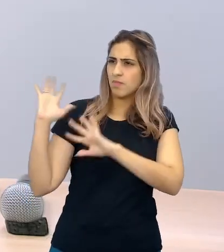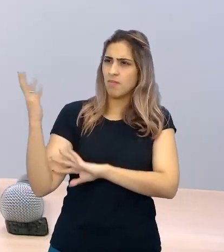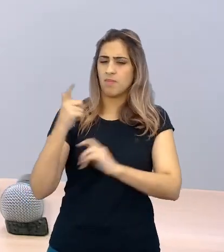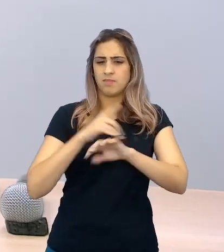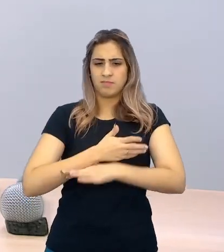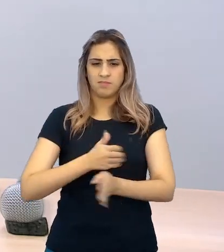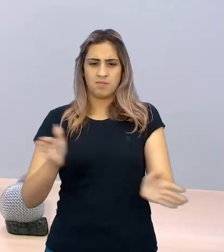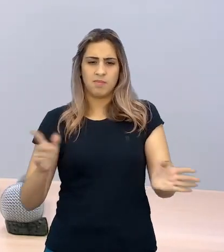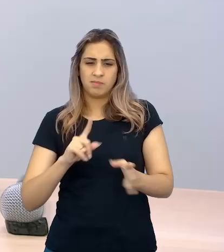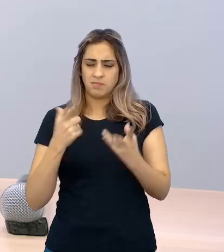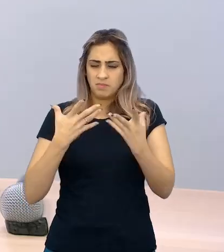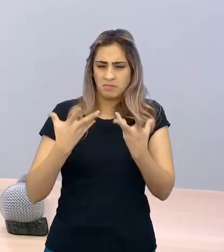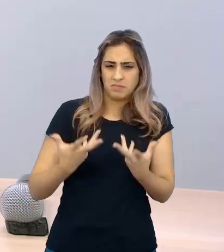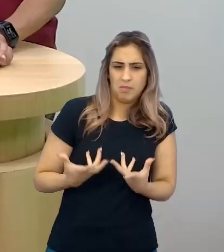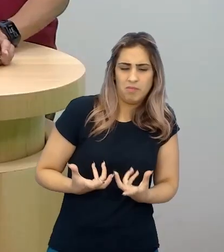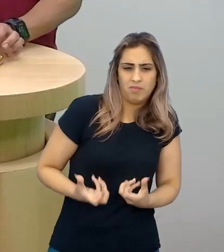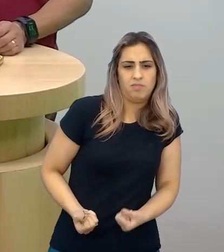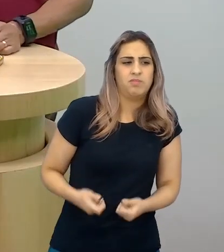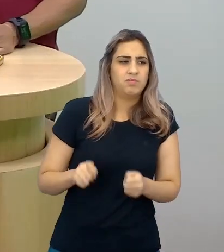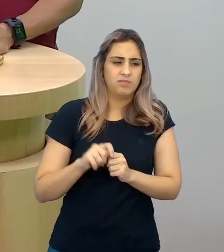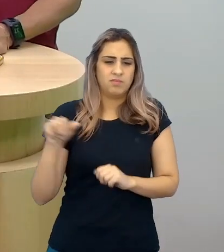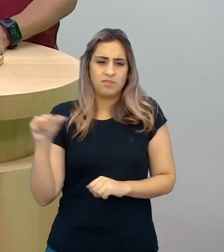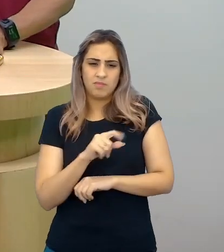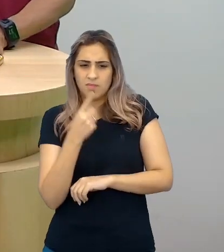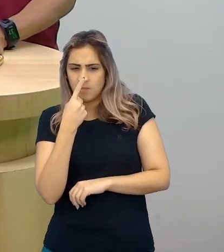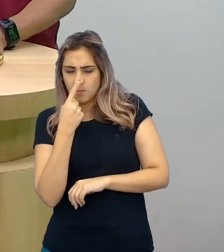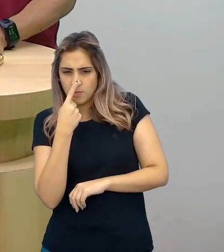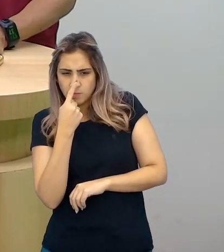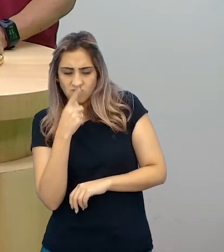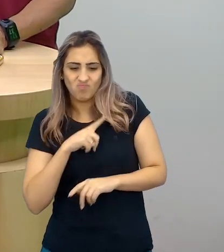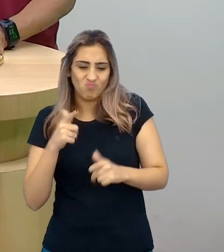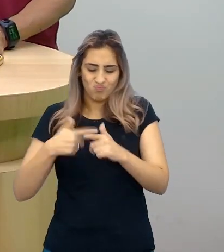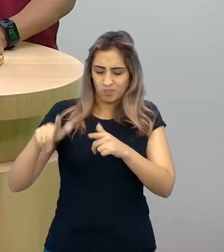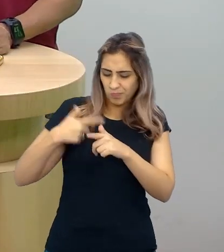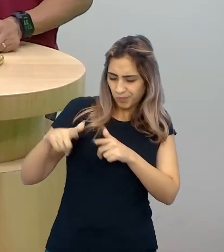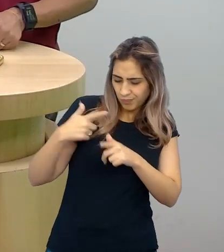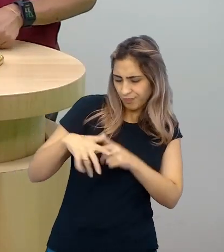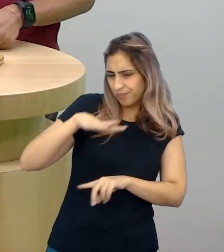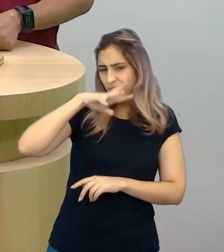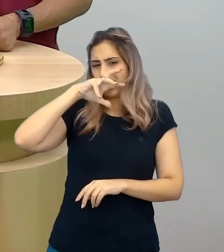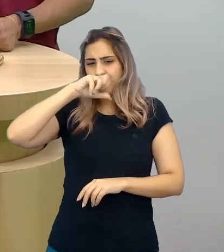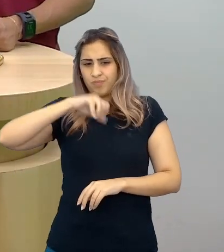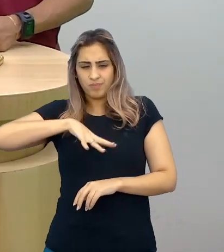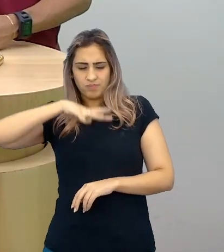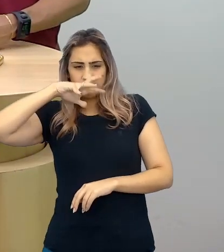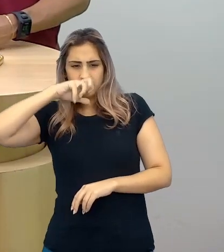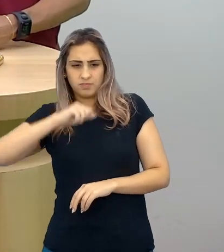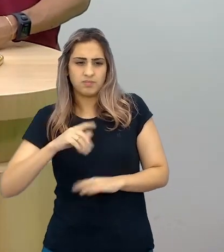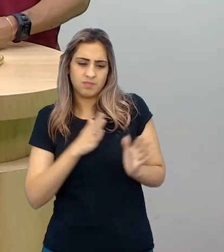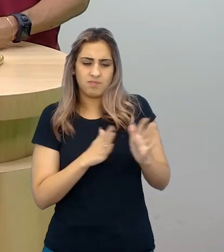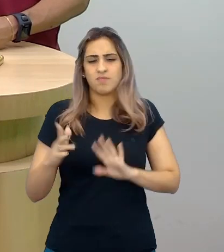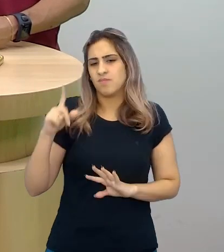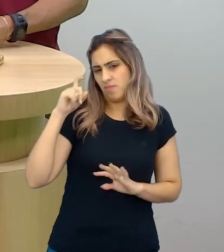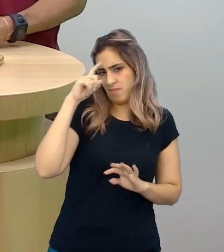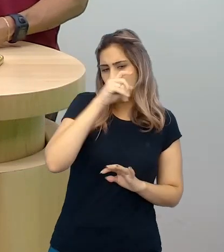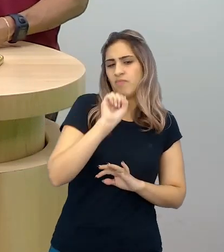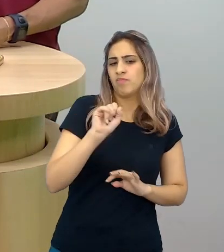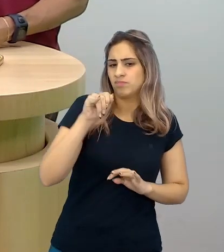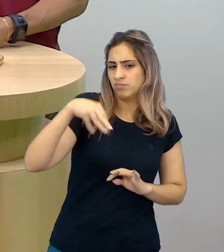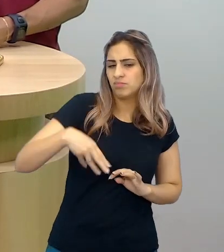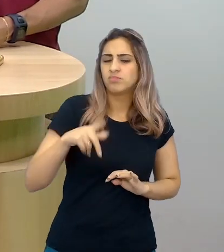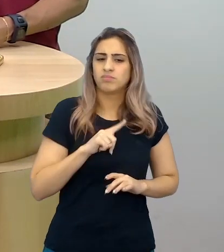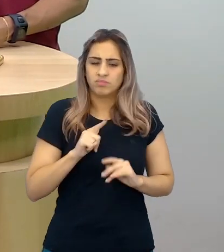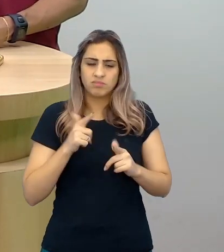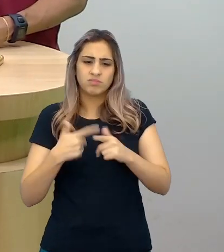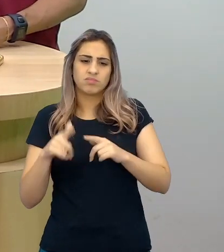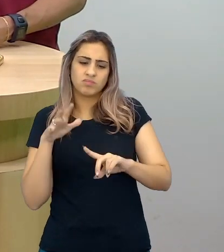né? Clima seco, né? Que é um ar seco faz mal pro nariz, para quem tem problemas respiratórios aí, né, Osmar? Sim. Passa por uma dificuldade. Passa. Então, tem essa